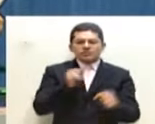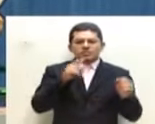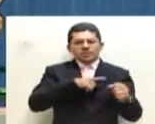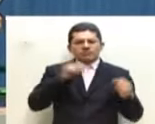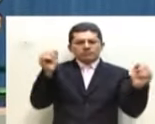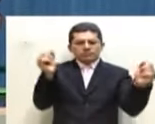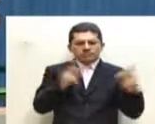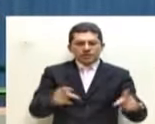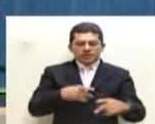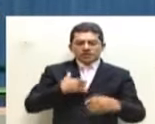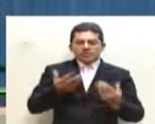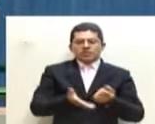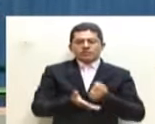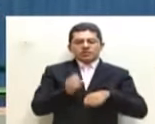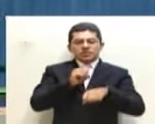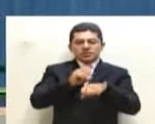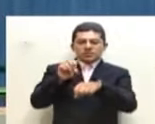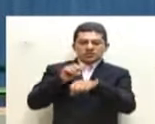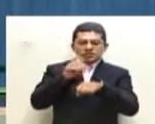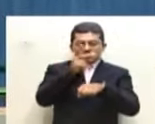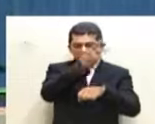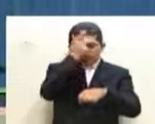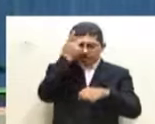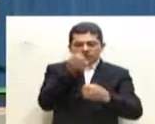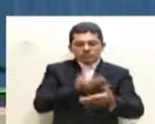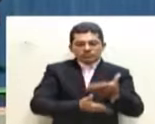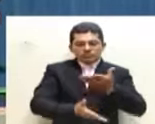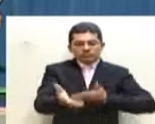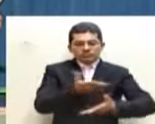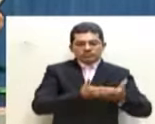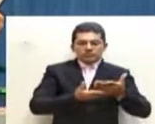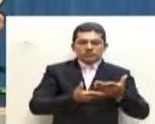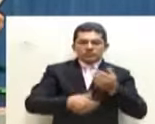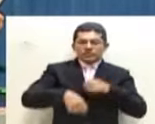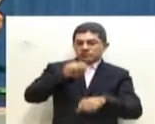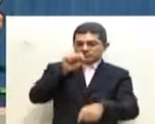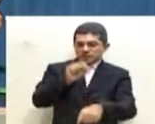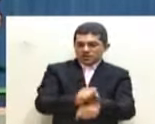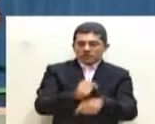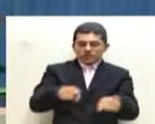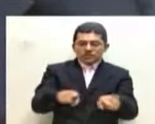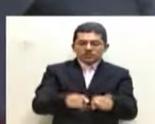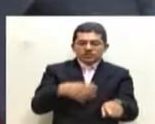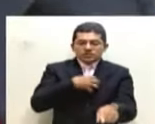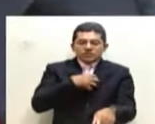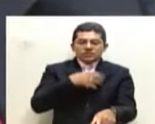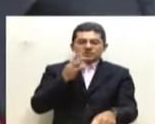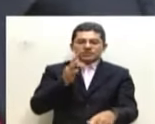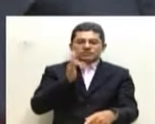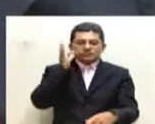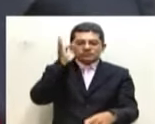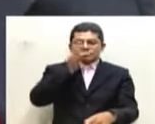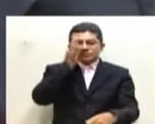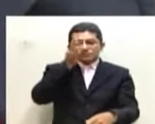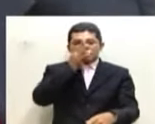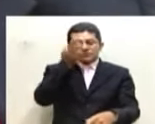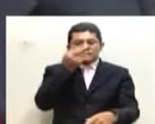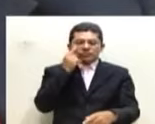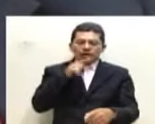fraternidade. A hora de parar para sentir o cheiro das flores. A hora de parar para ler